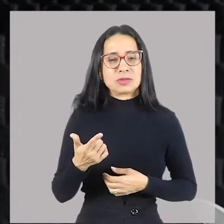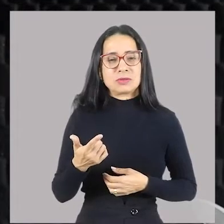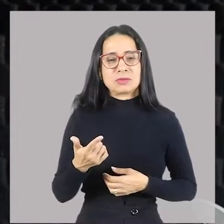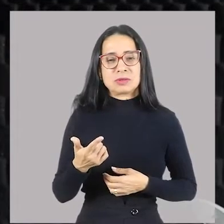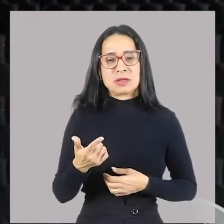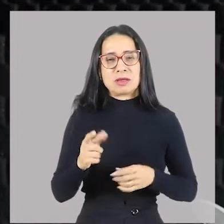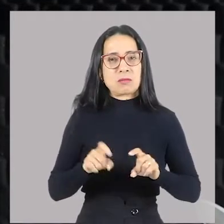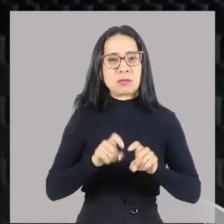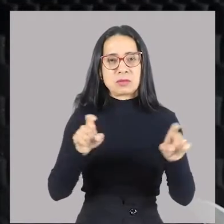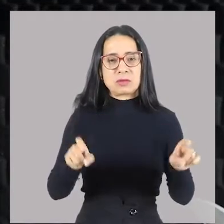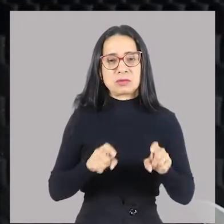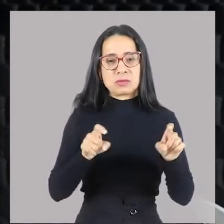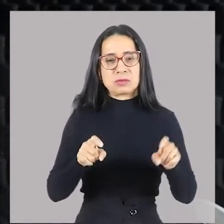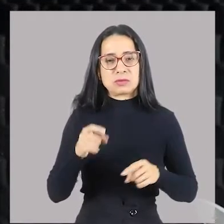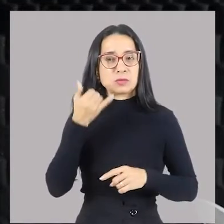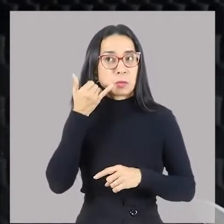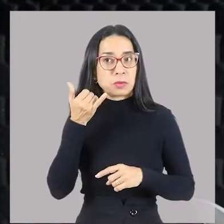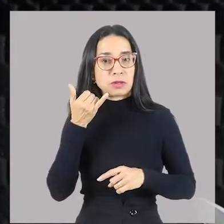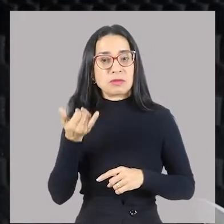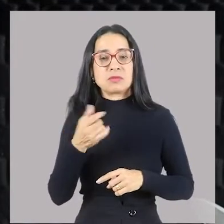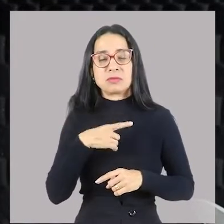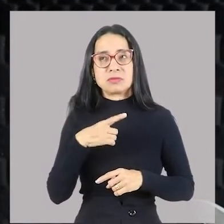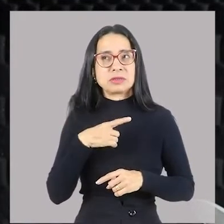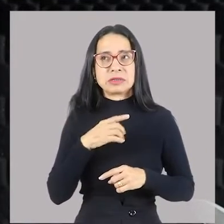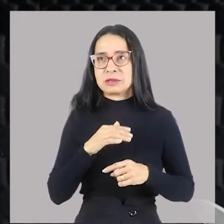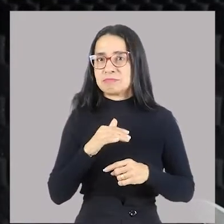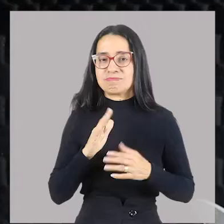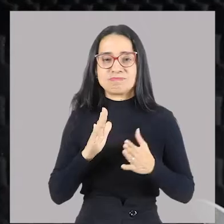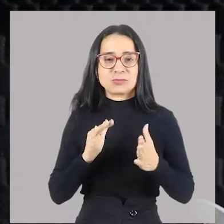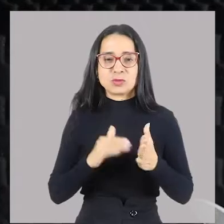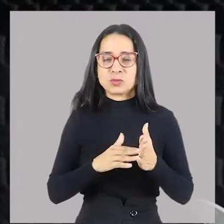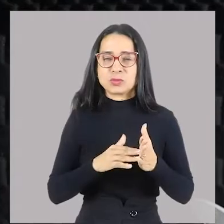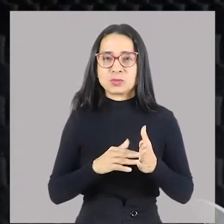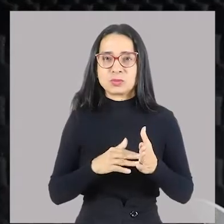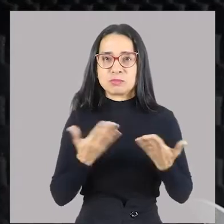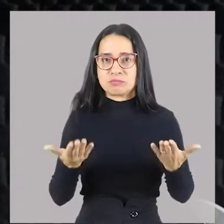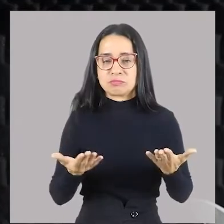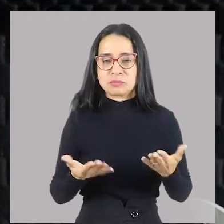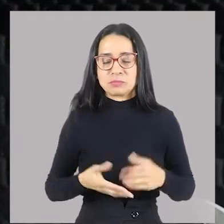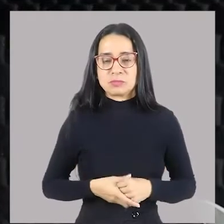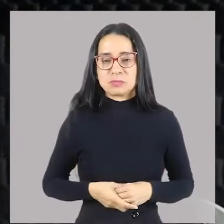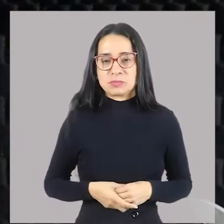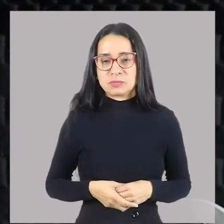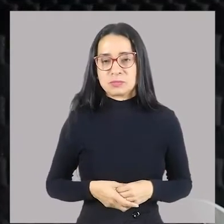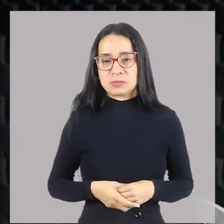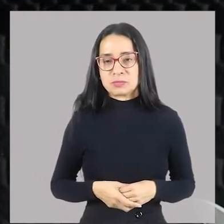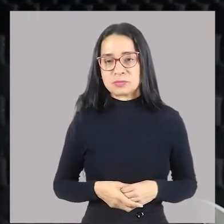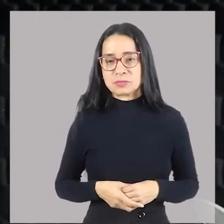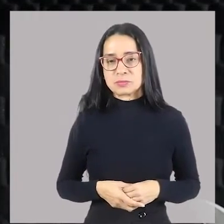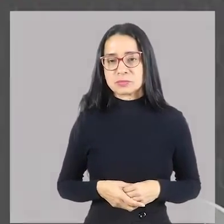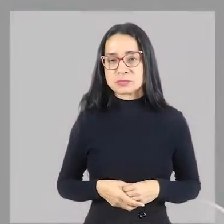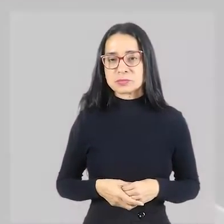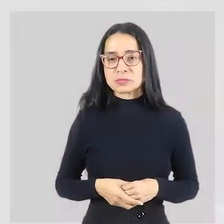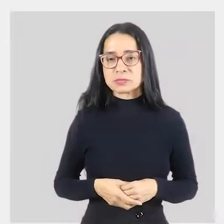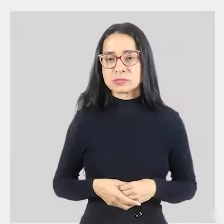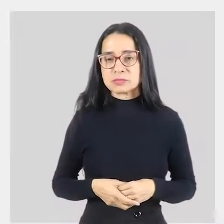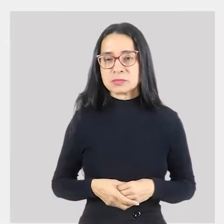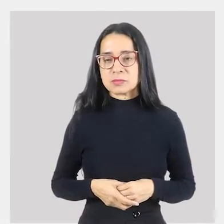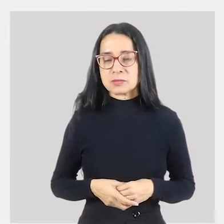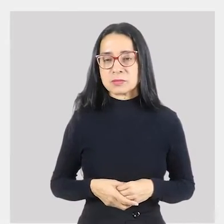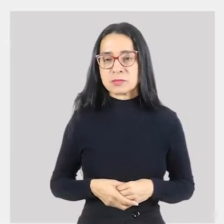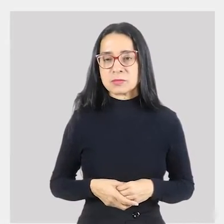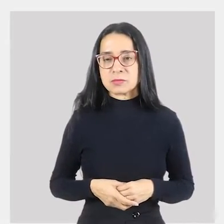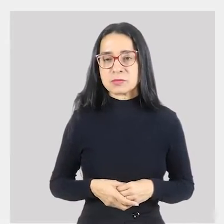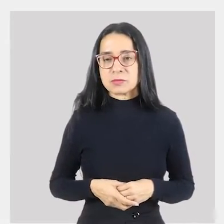computador. Ele é tudo, ele é o banco, ele é o teu cartão de débito, teu cartão de crédito, ele é tudo, tudo.